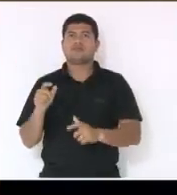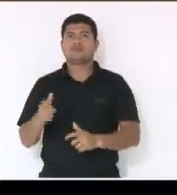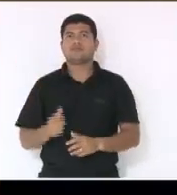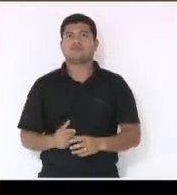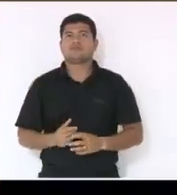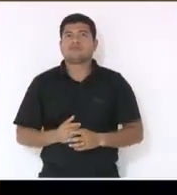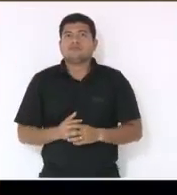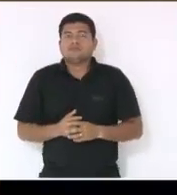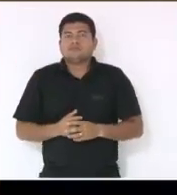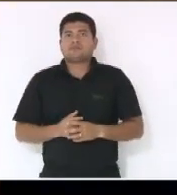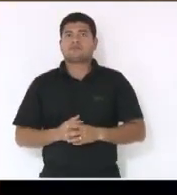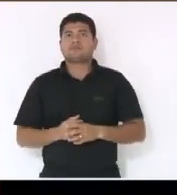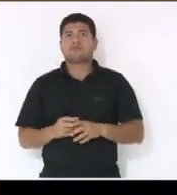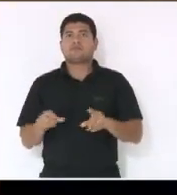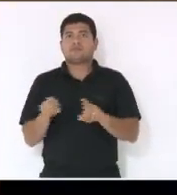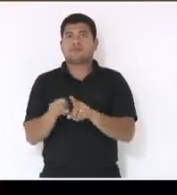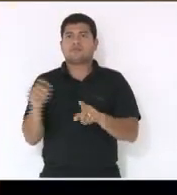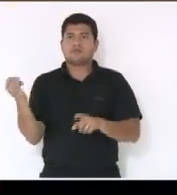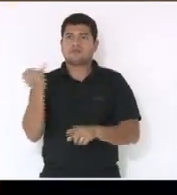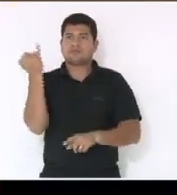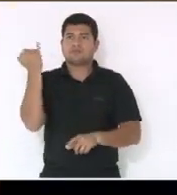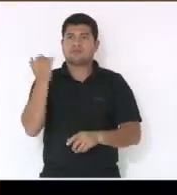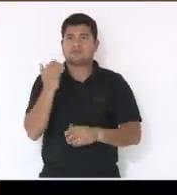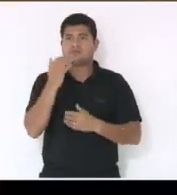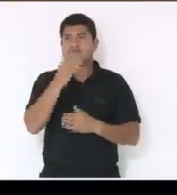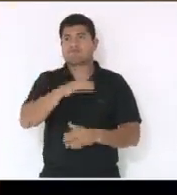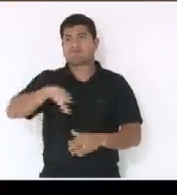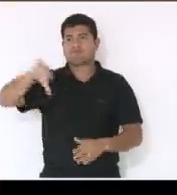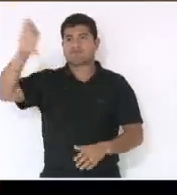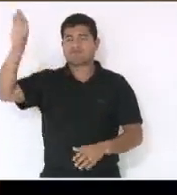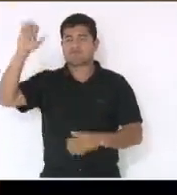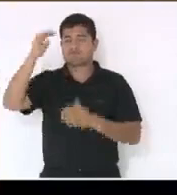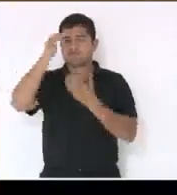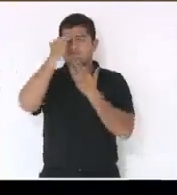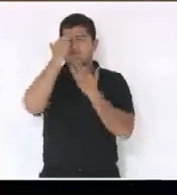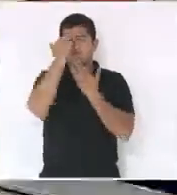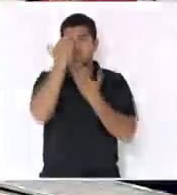que é muito importante para a nossa região serrana. Muito obrigada.